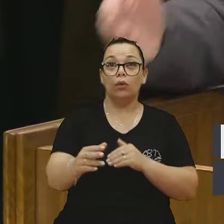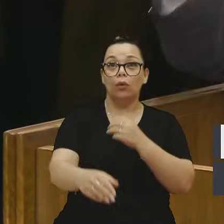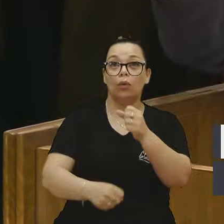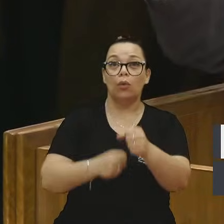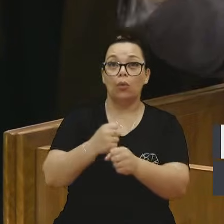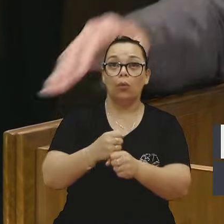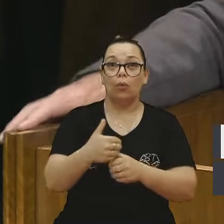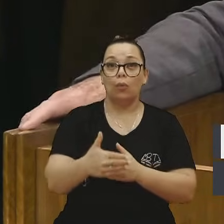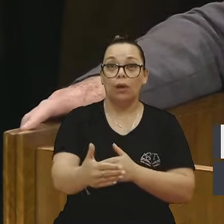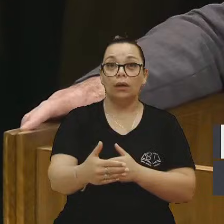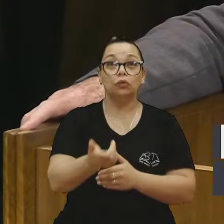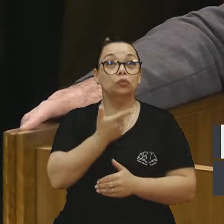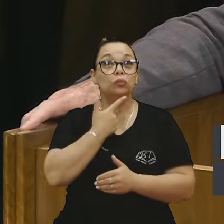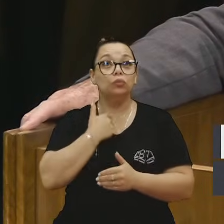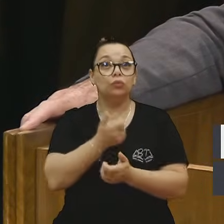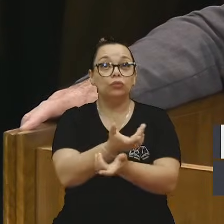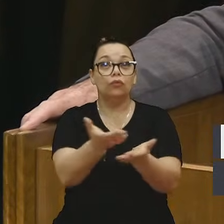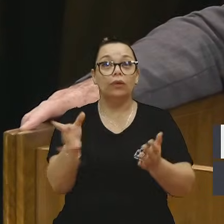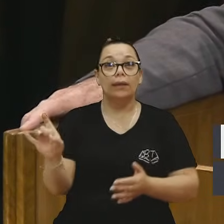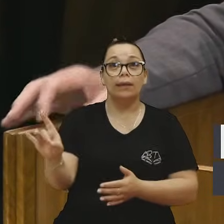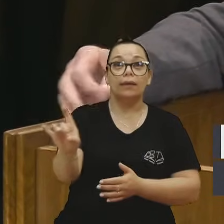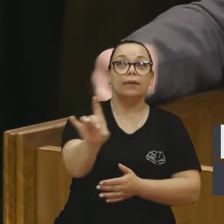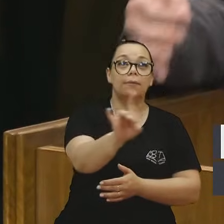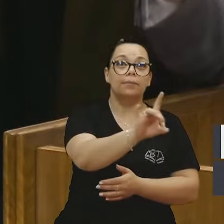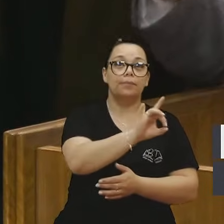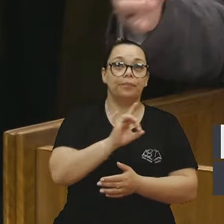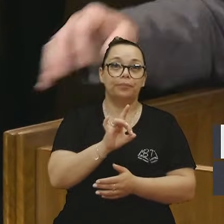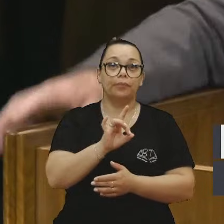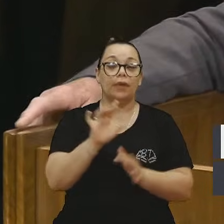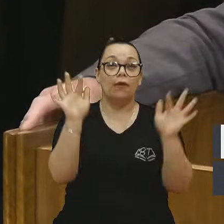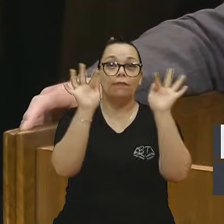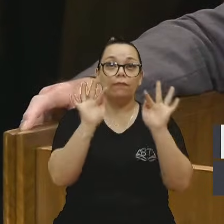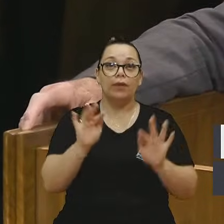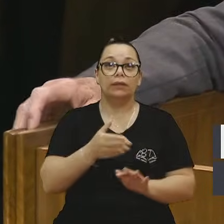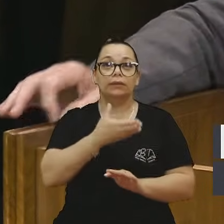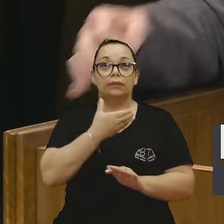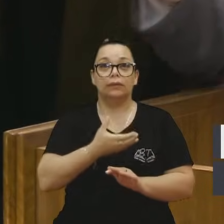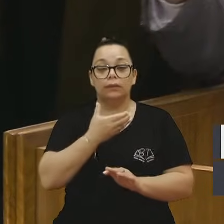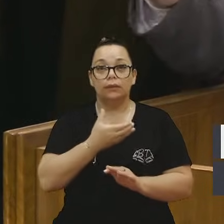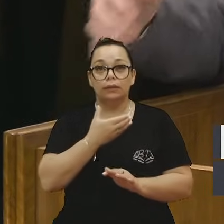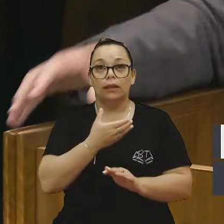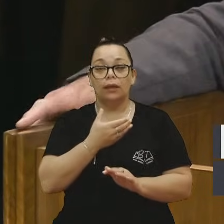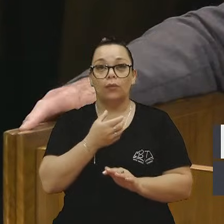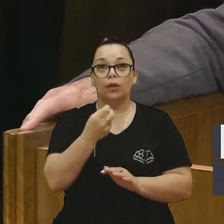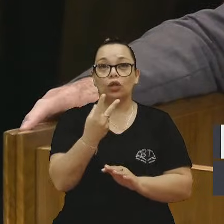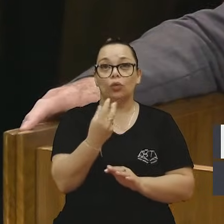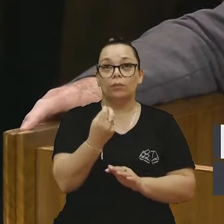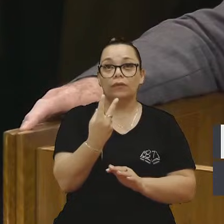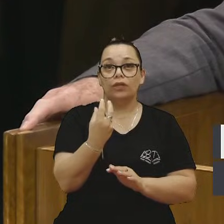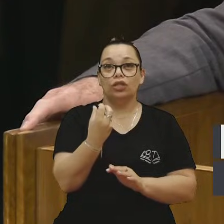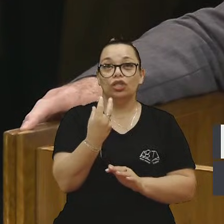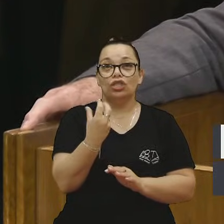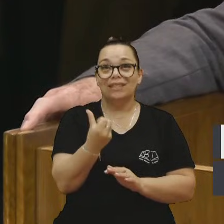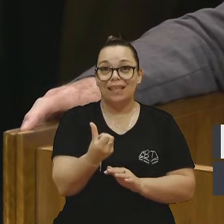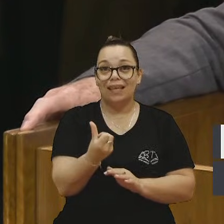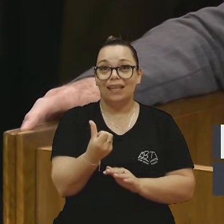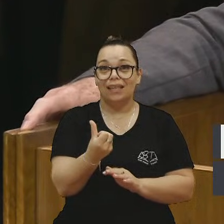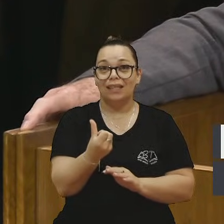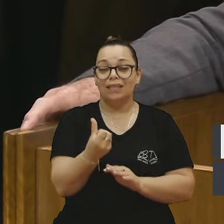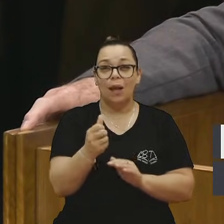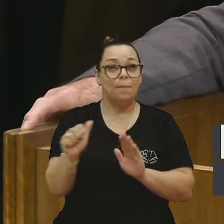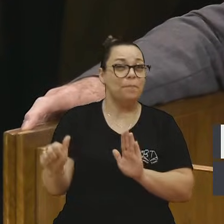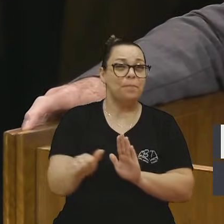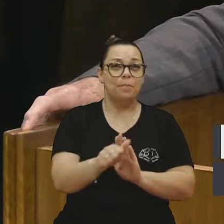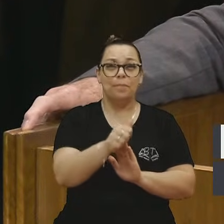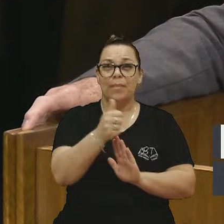E desejar a cada um de vocês um Feliz Natal e que 2026 seja ainda